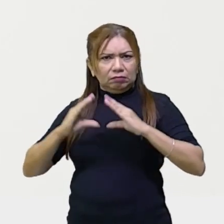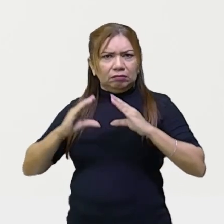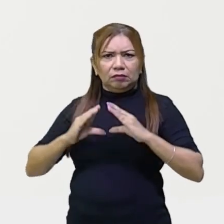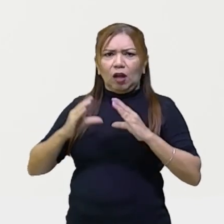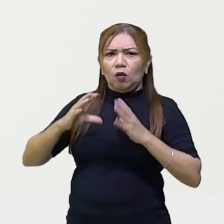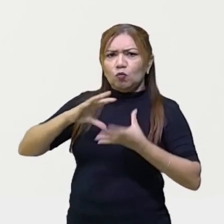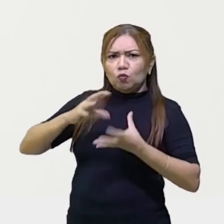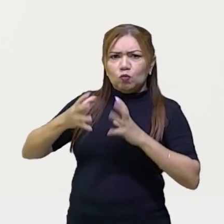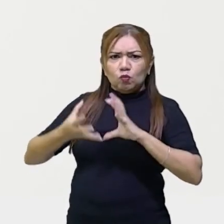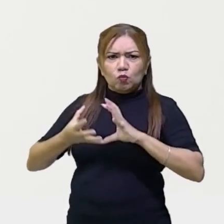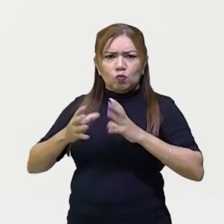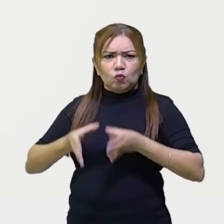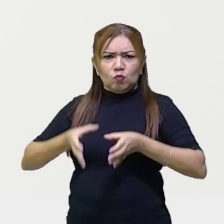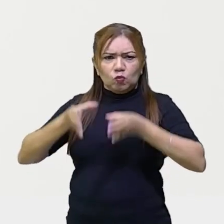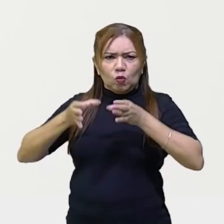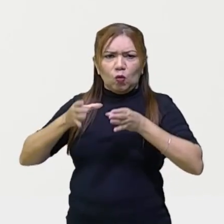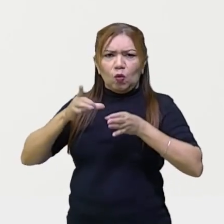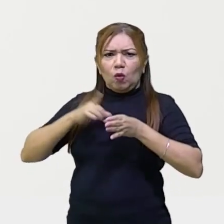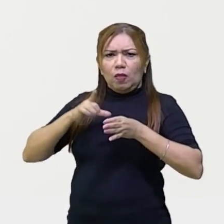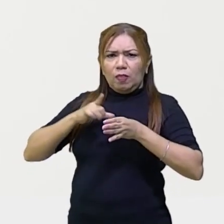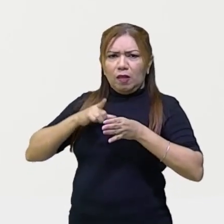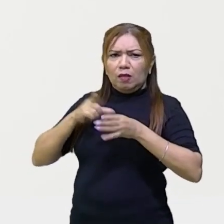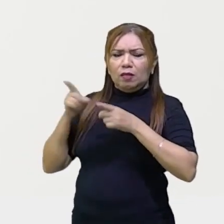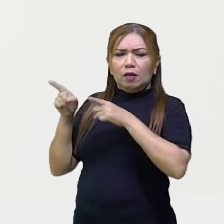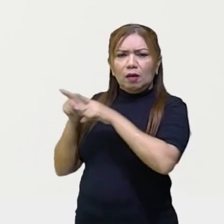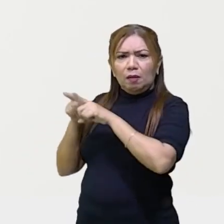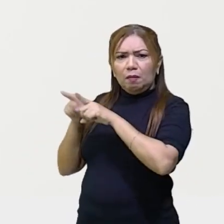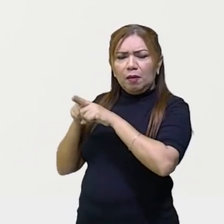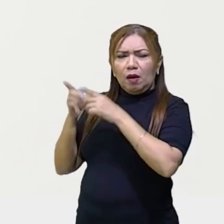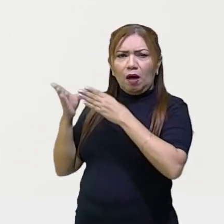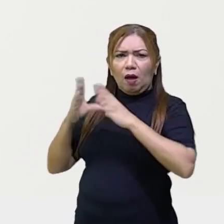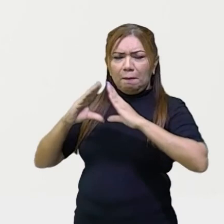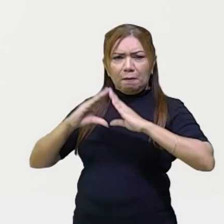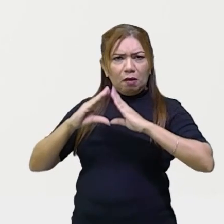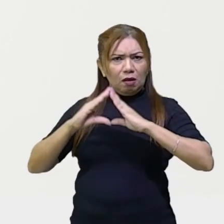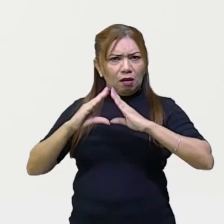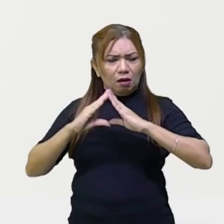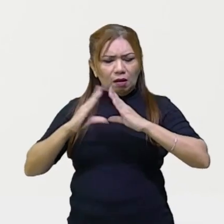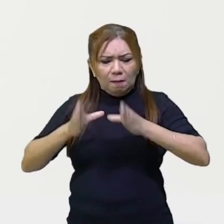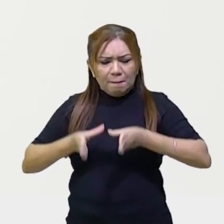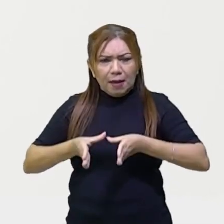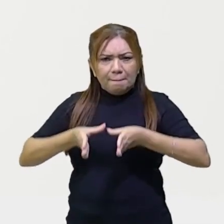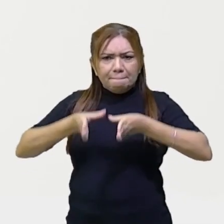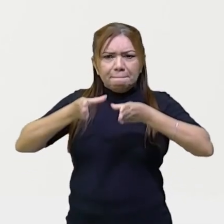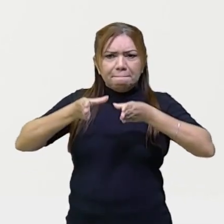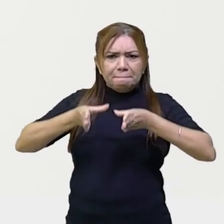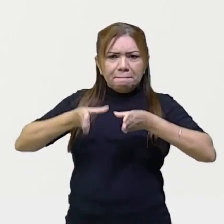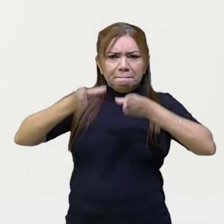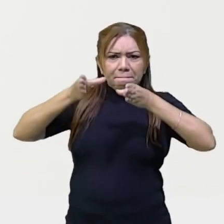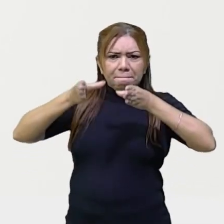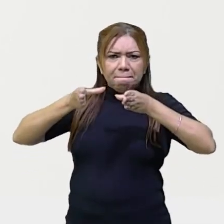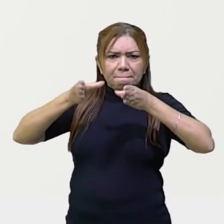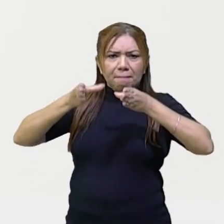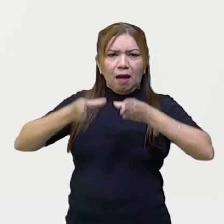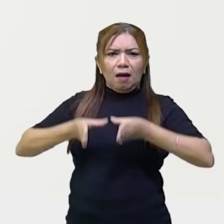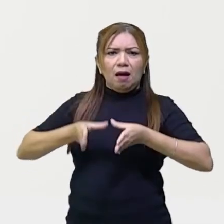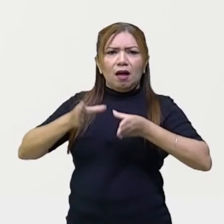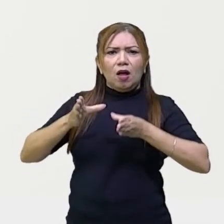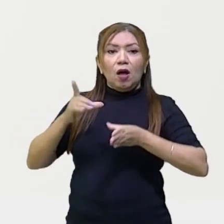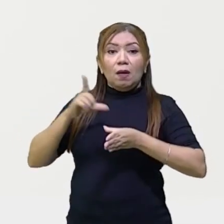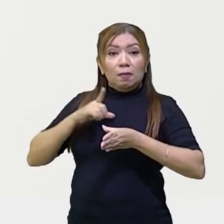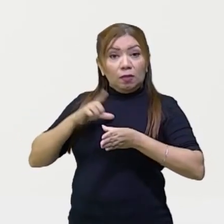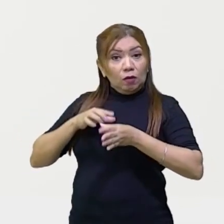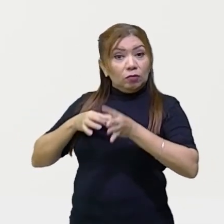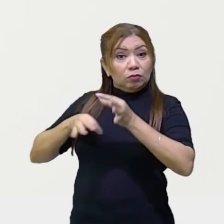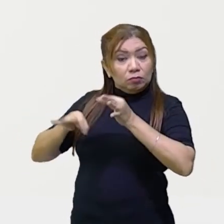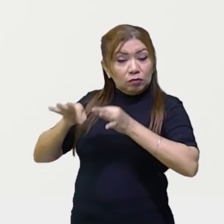cubo cilindro a esfera fazemos também aí pirâmide de vimos alguns prismas beleza nós